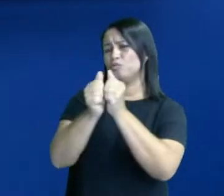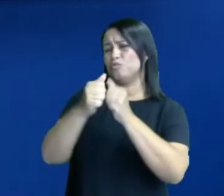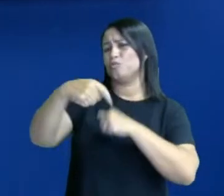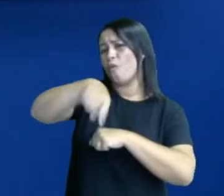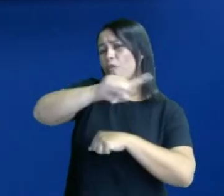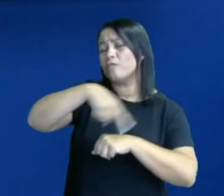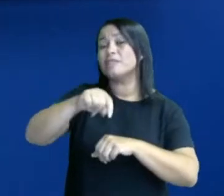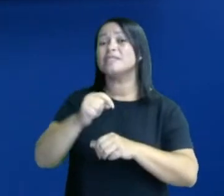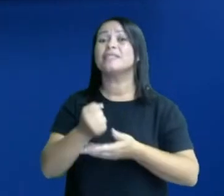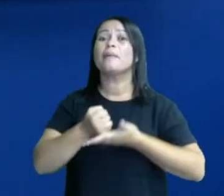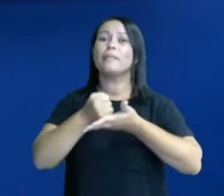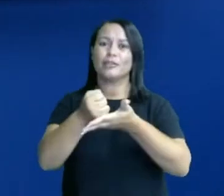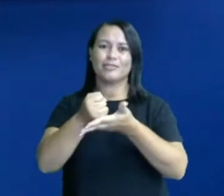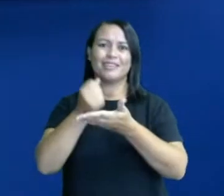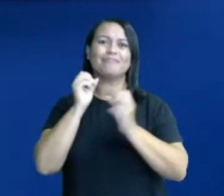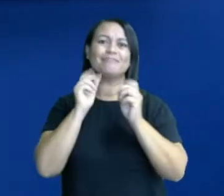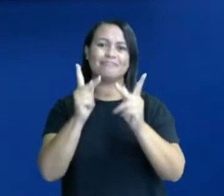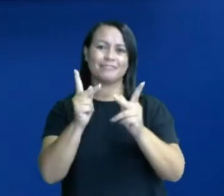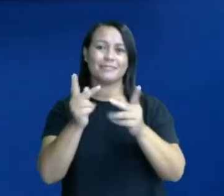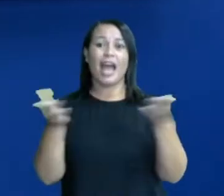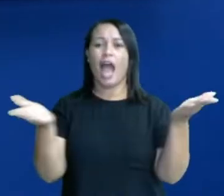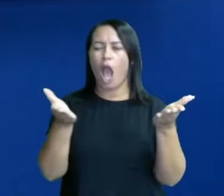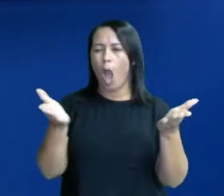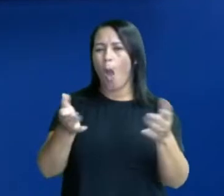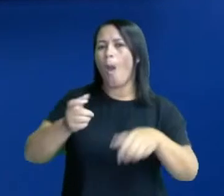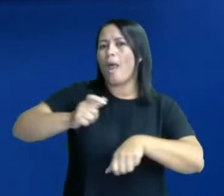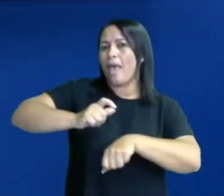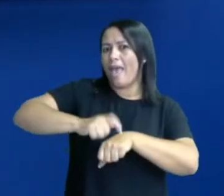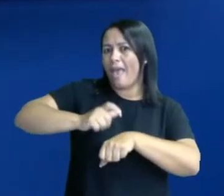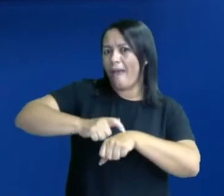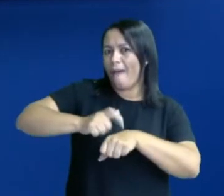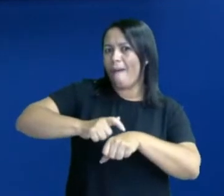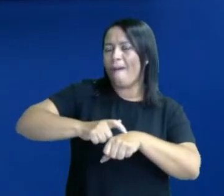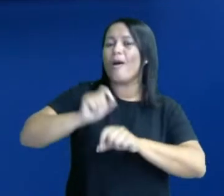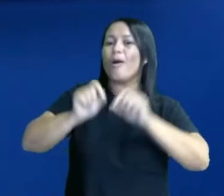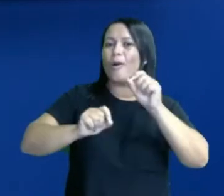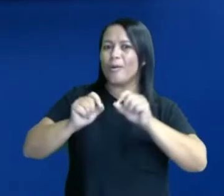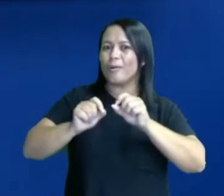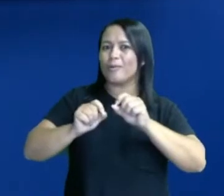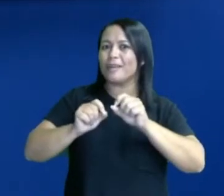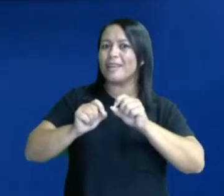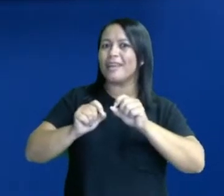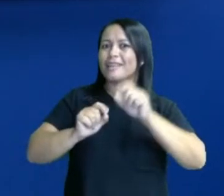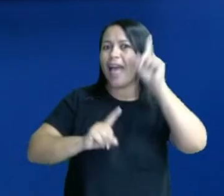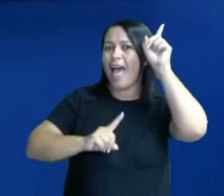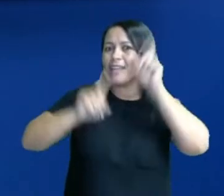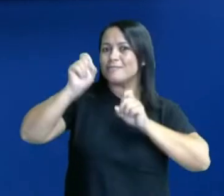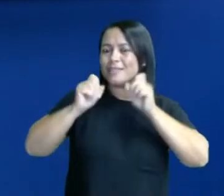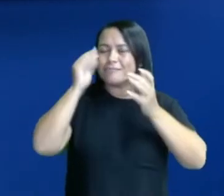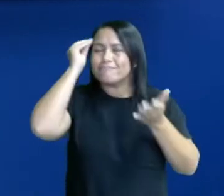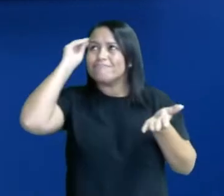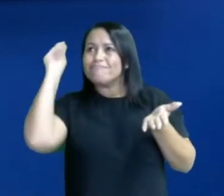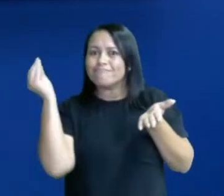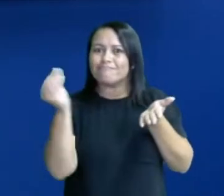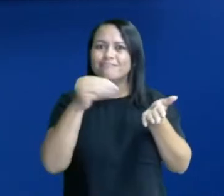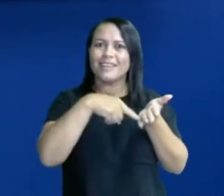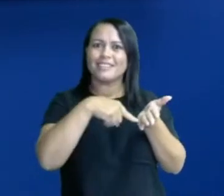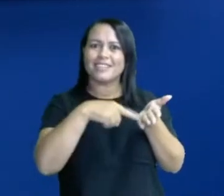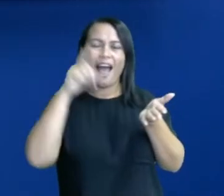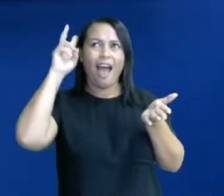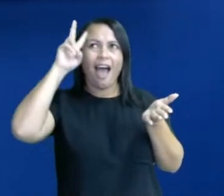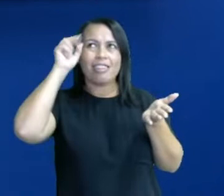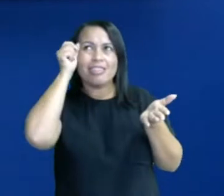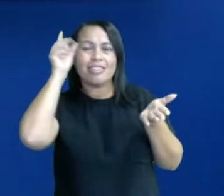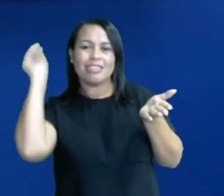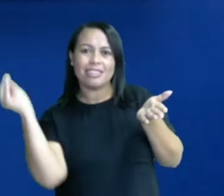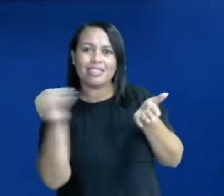vocês para fazer essa produção. É hora de colocar a expressão de vocês no papel. E isso é bem bacana.